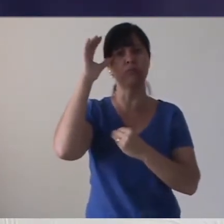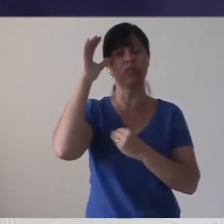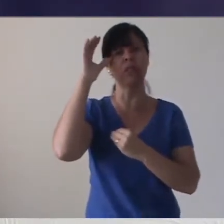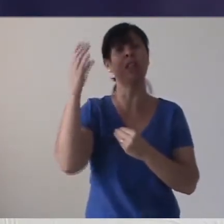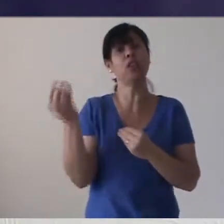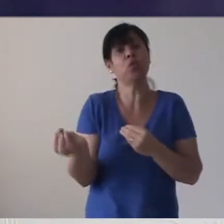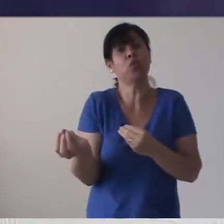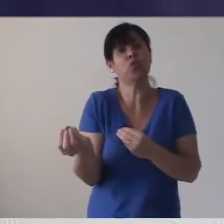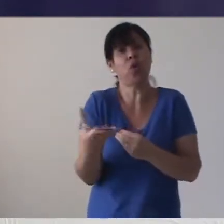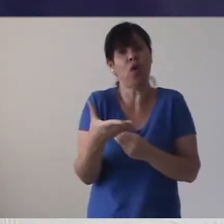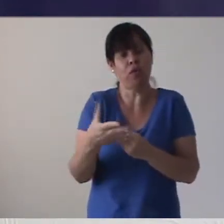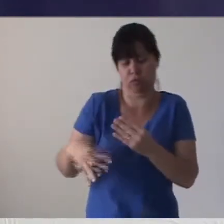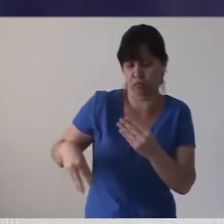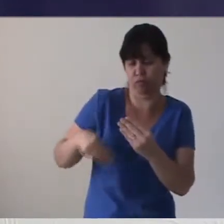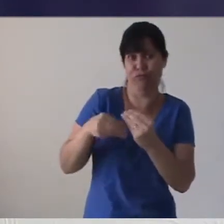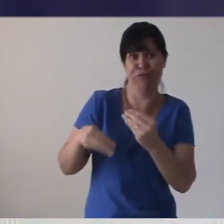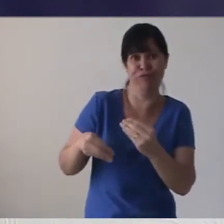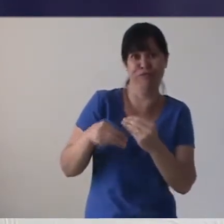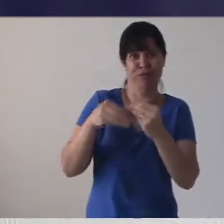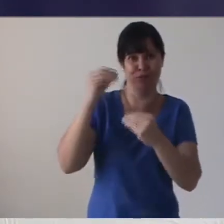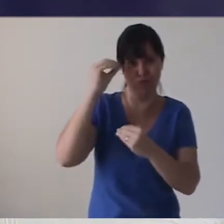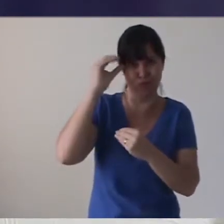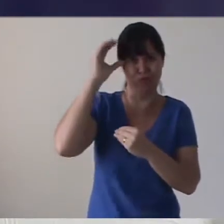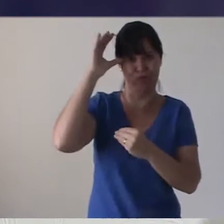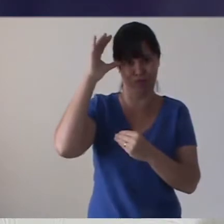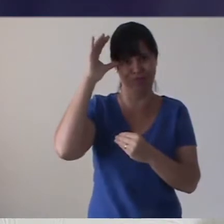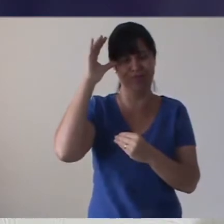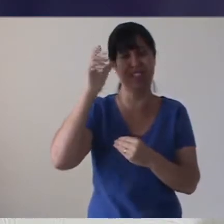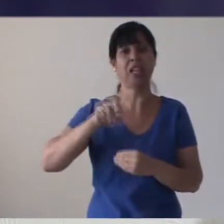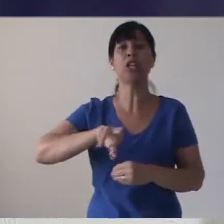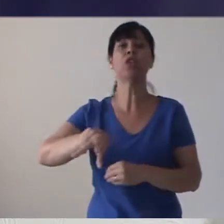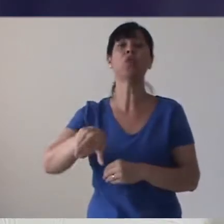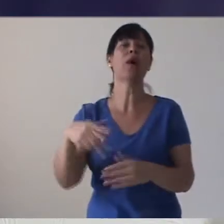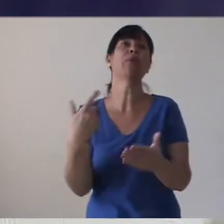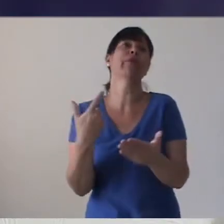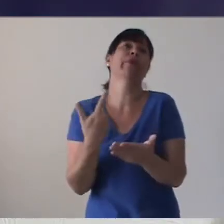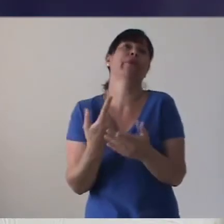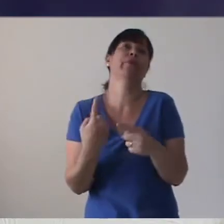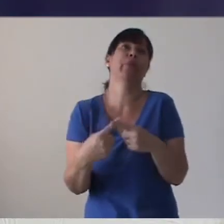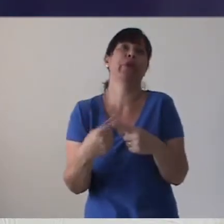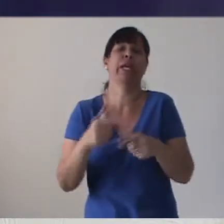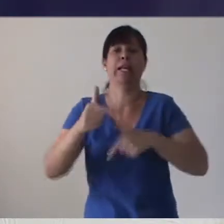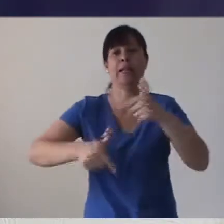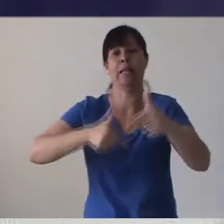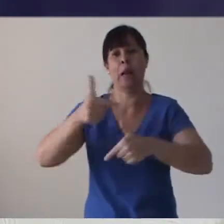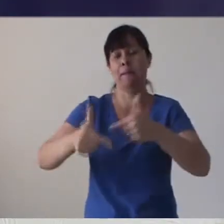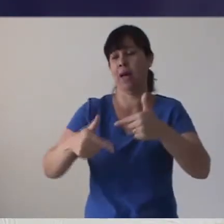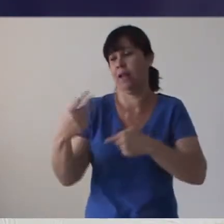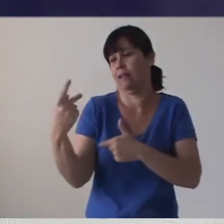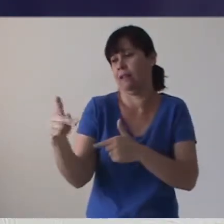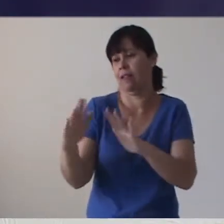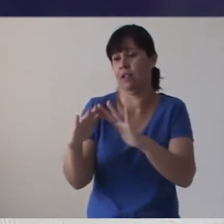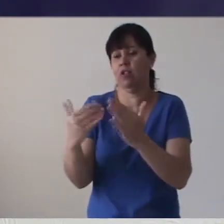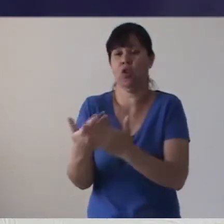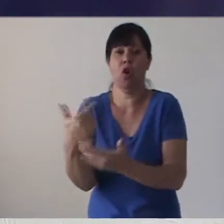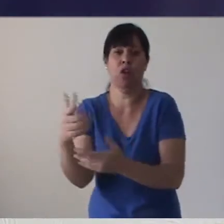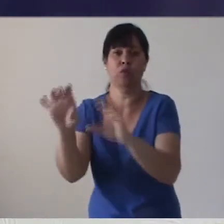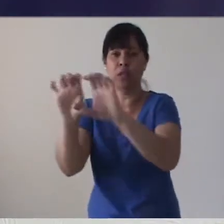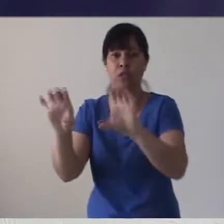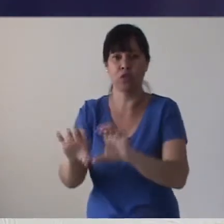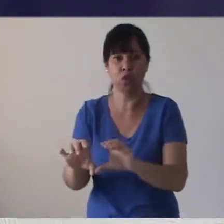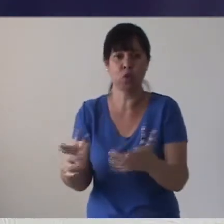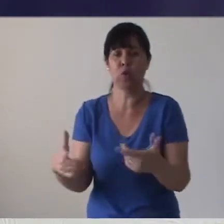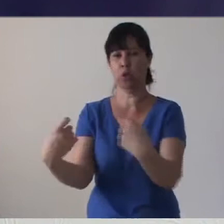E o professor, ele tem que pensar que não é porque ele estuda, trabalha num colégio tal que não tem a estrutura, ele